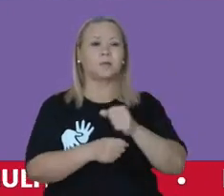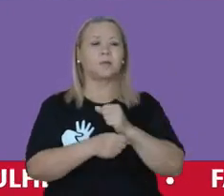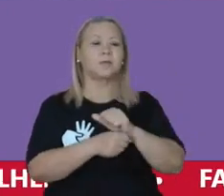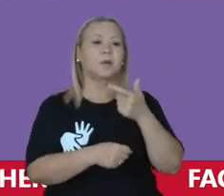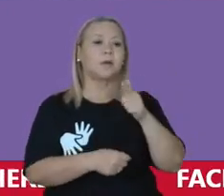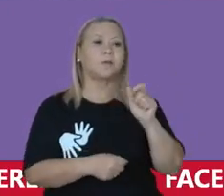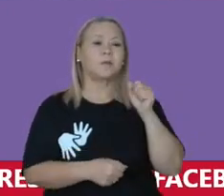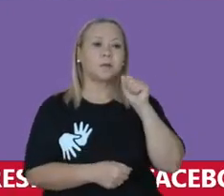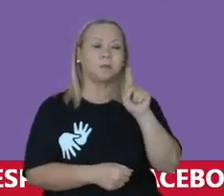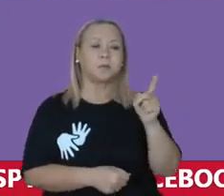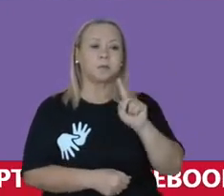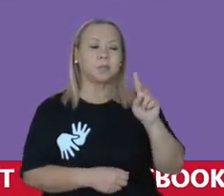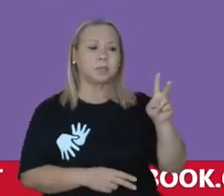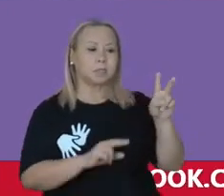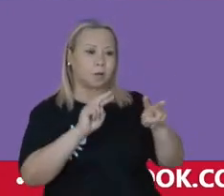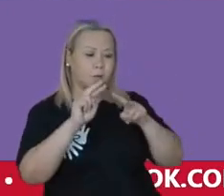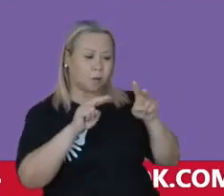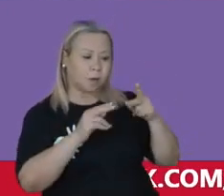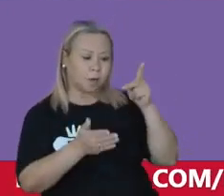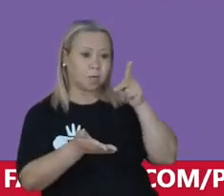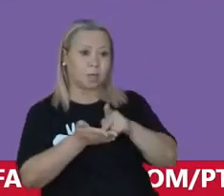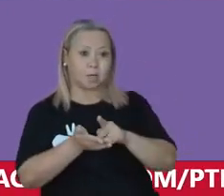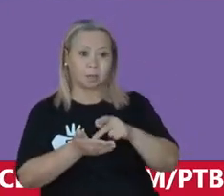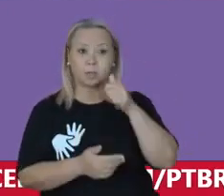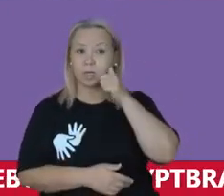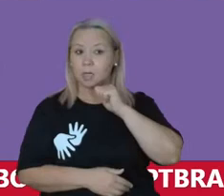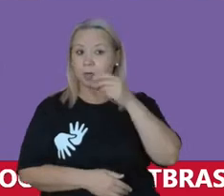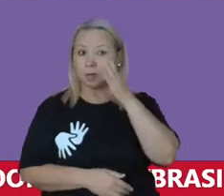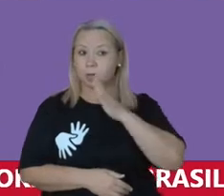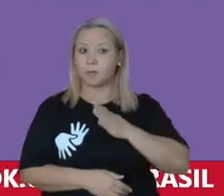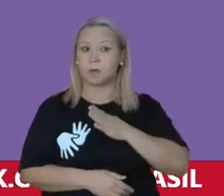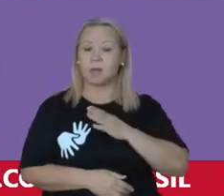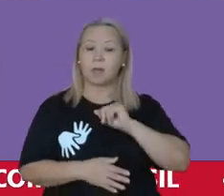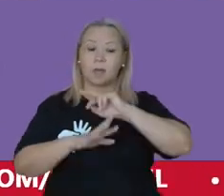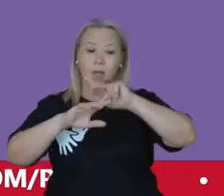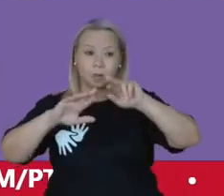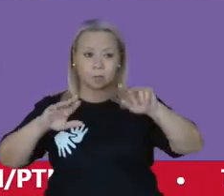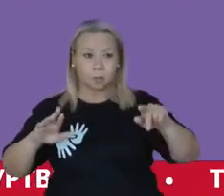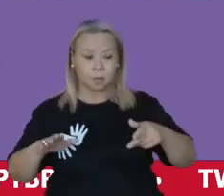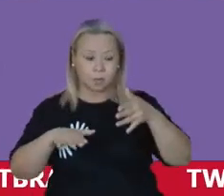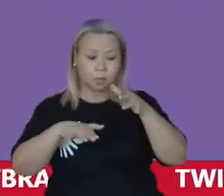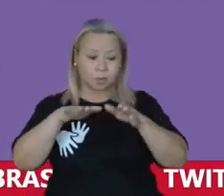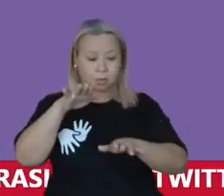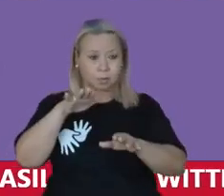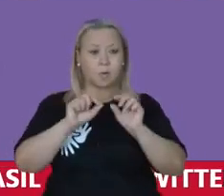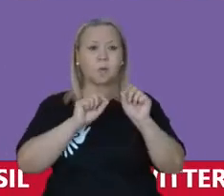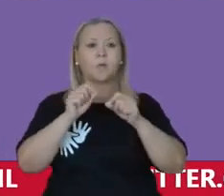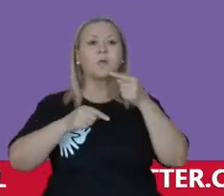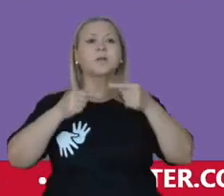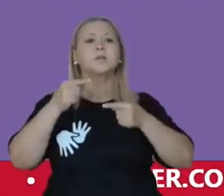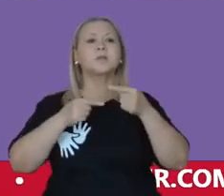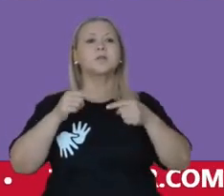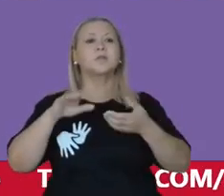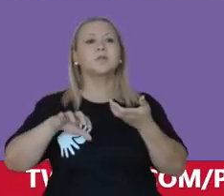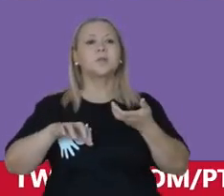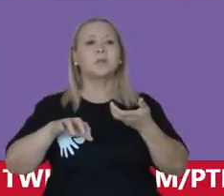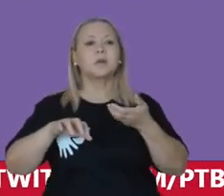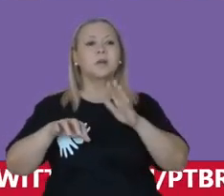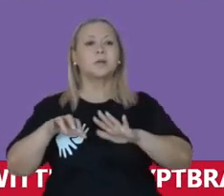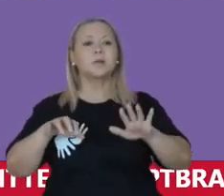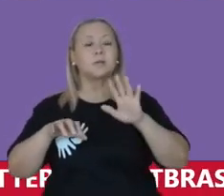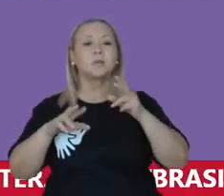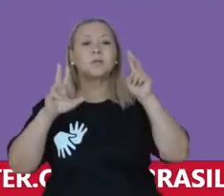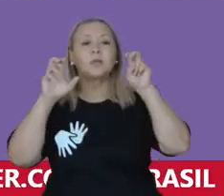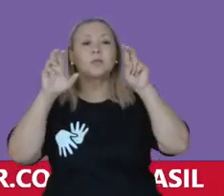da Previdência não olha para a realidade das mulheres brasileiras, que é plural e desigual, e o que se discute no Congresso Nacional